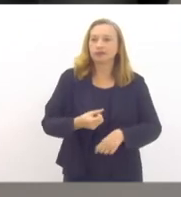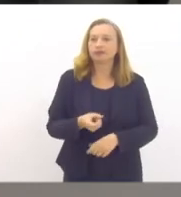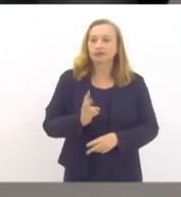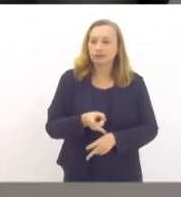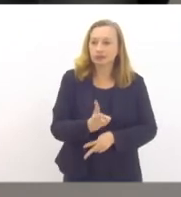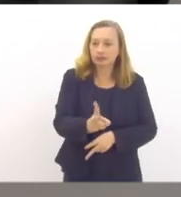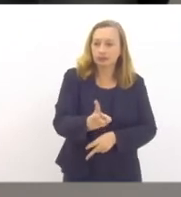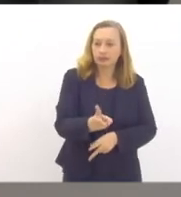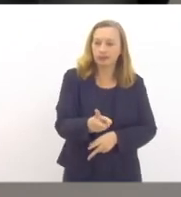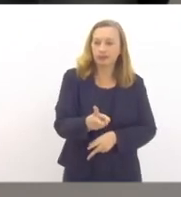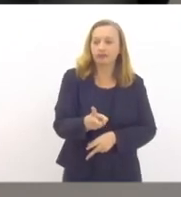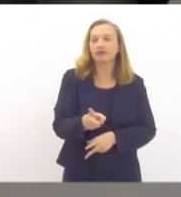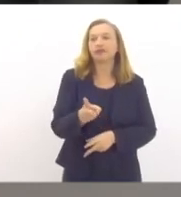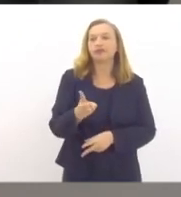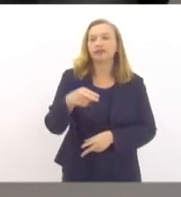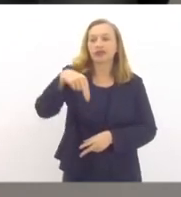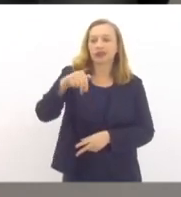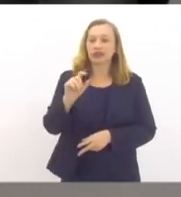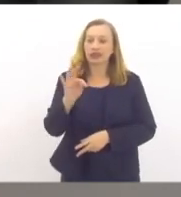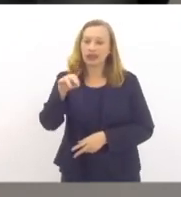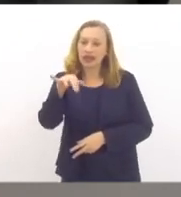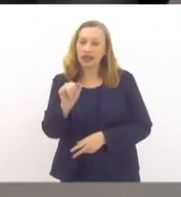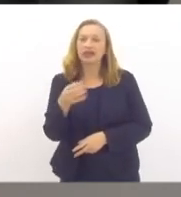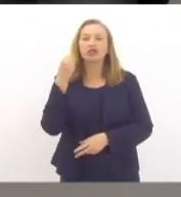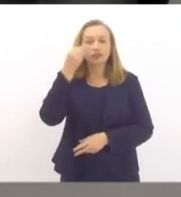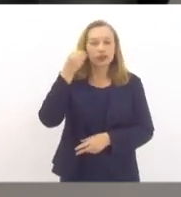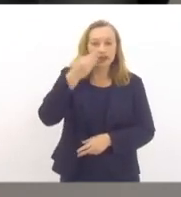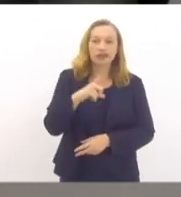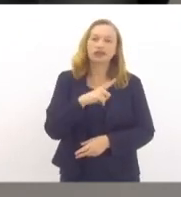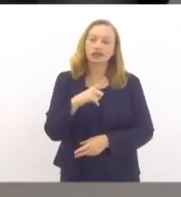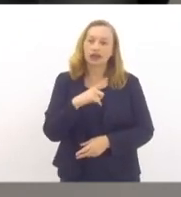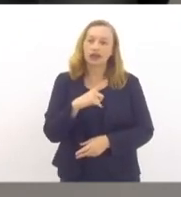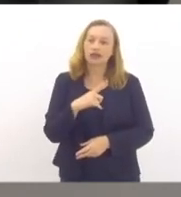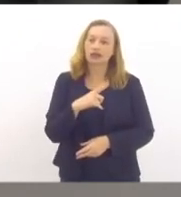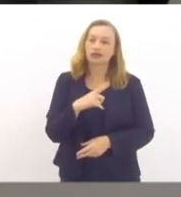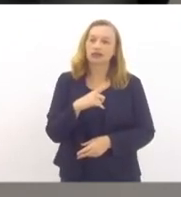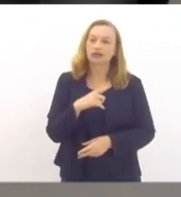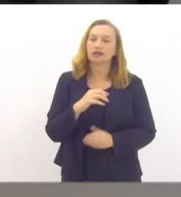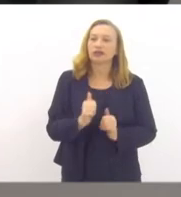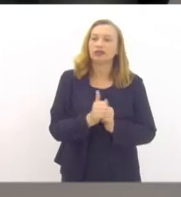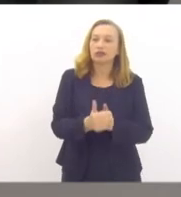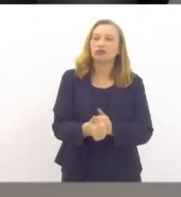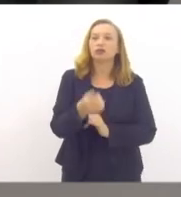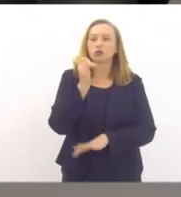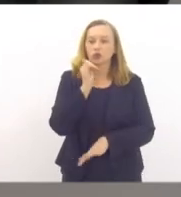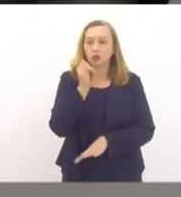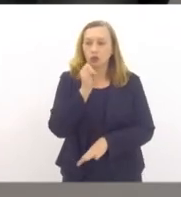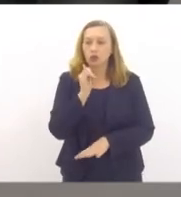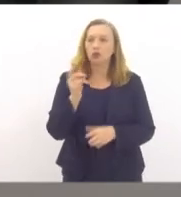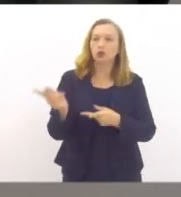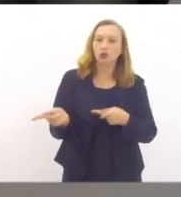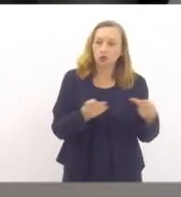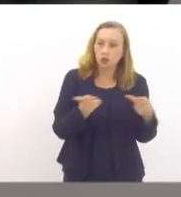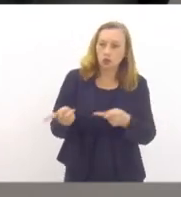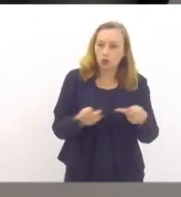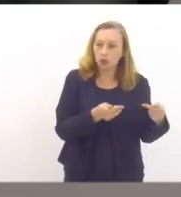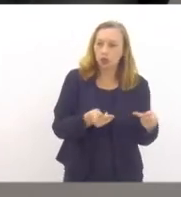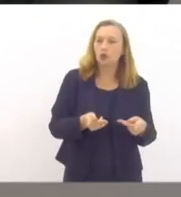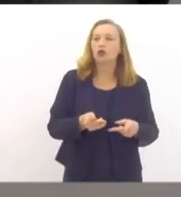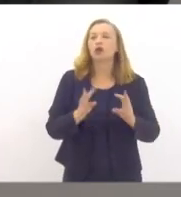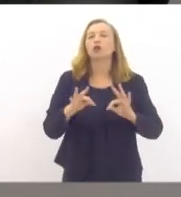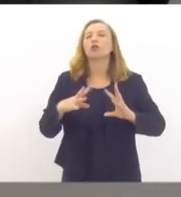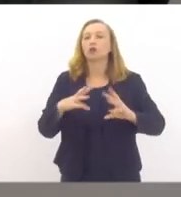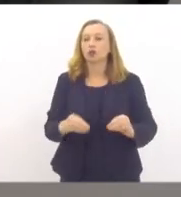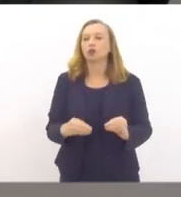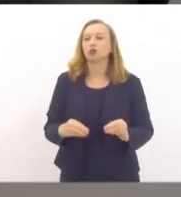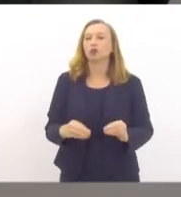continuidade. E a Natália tem essa experiência, né, na condução dos relatórios, nas visitas. Por tudo,